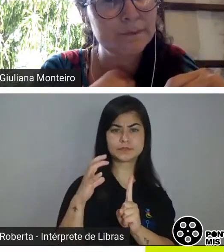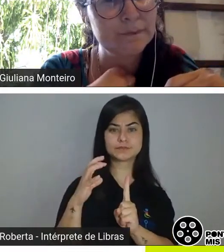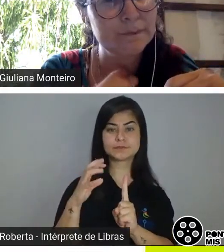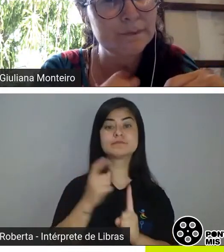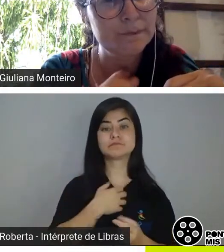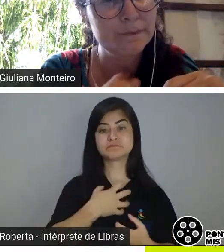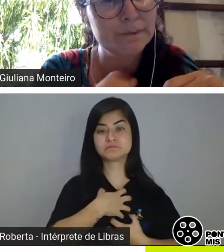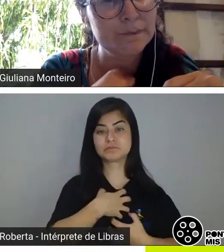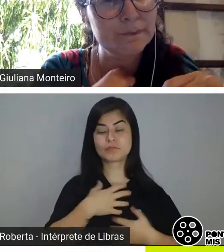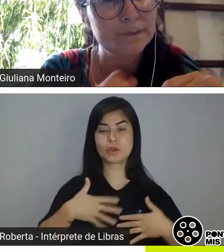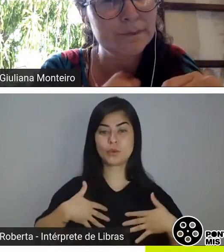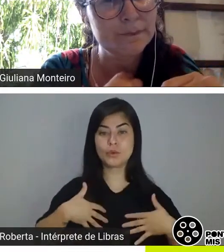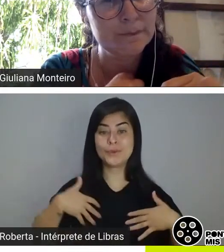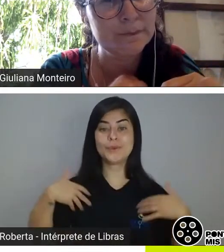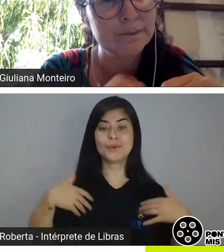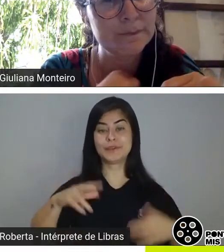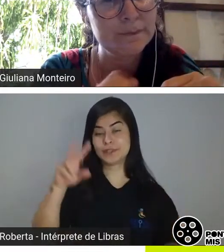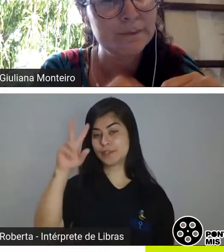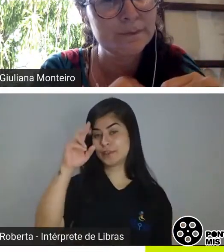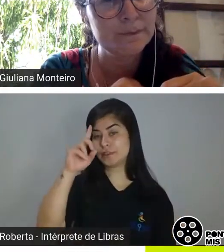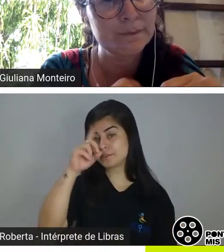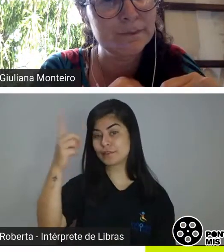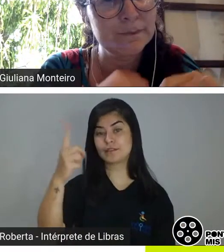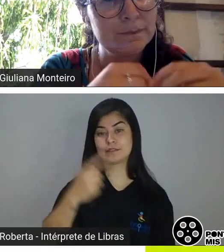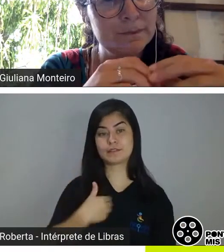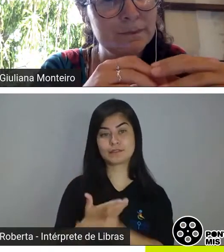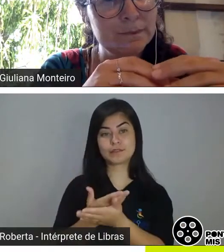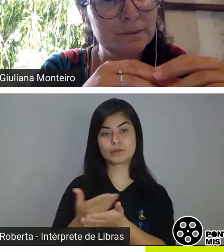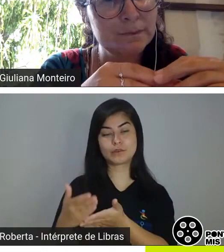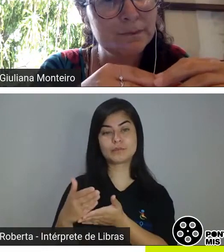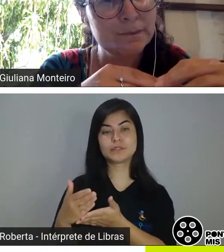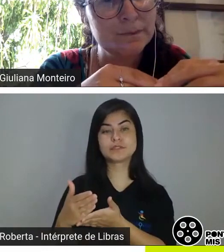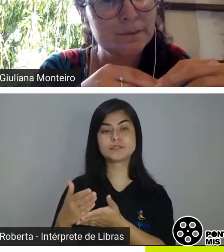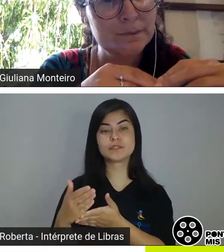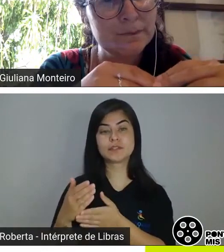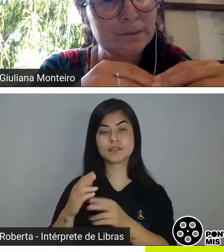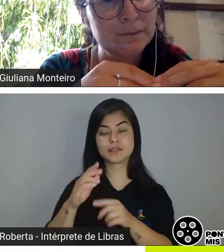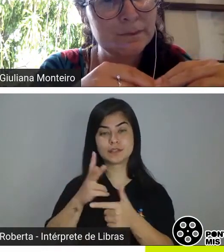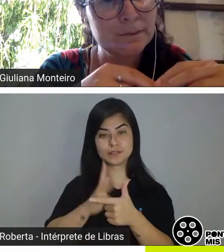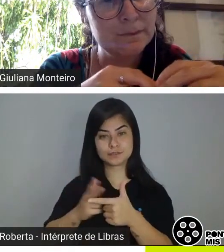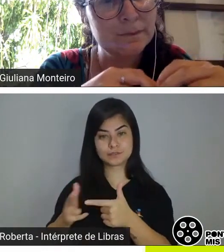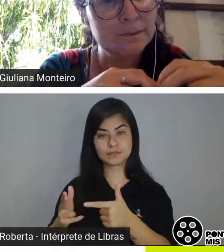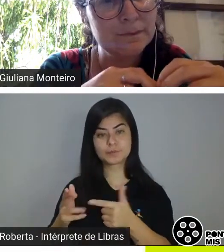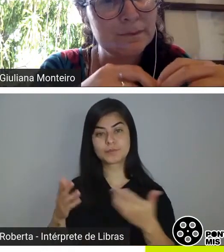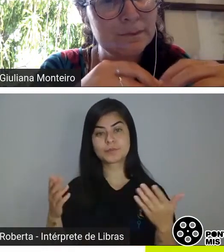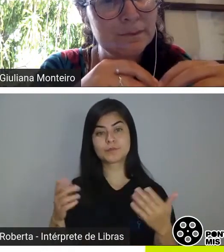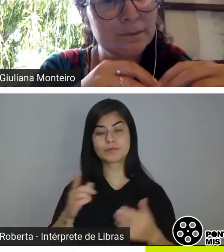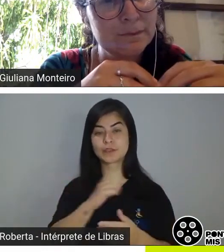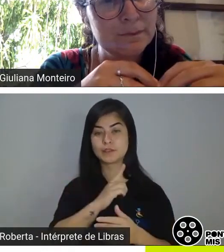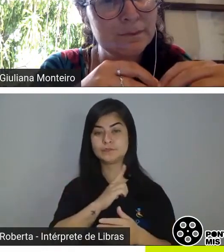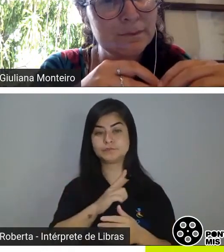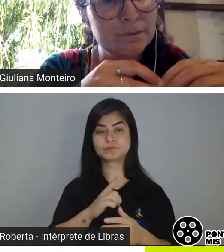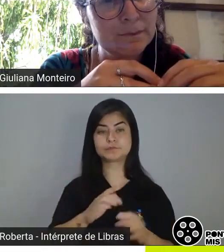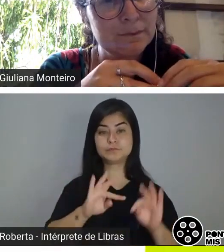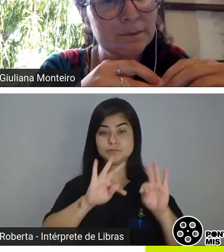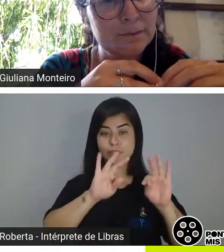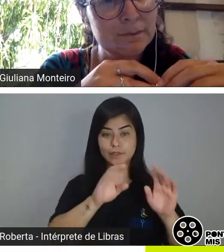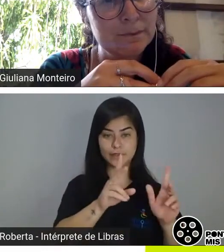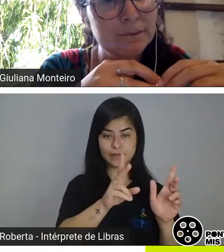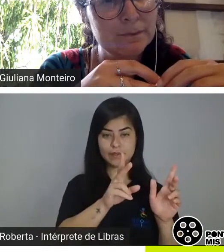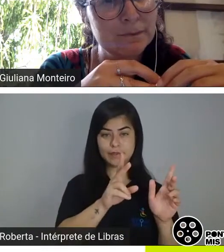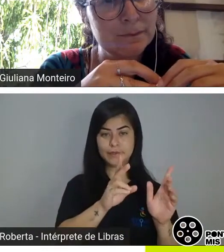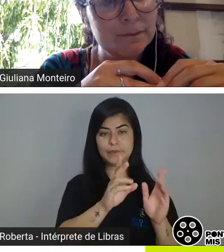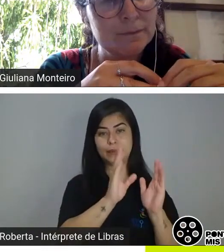orgulho muito, foi uma ideia minha, quando a gente estava começando a série, vamos botar no final de cada episódio um